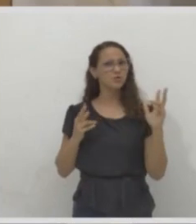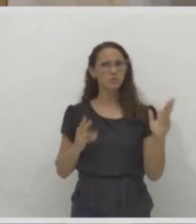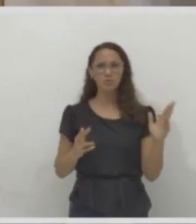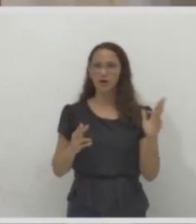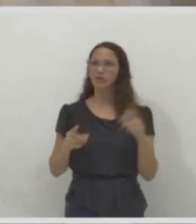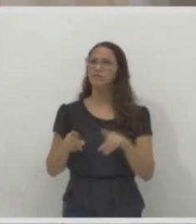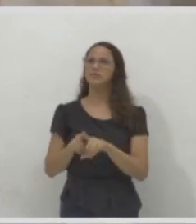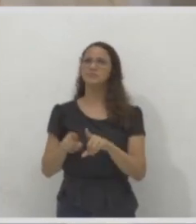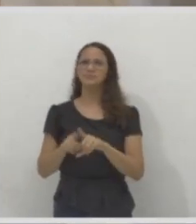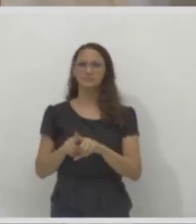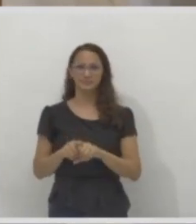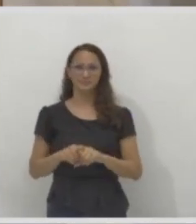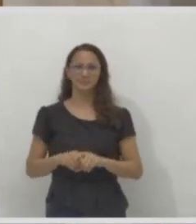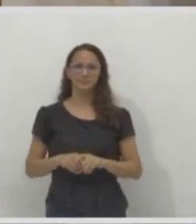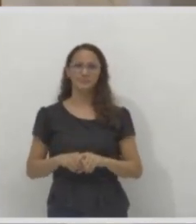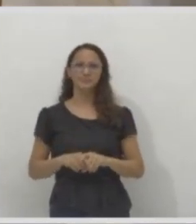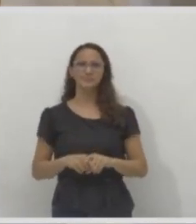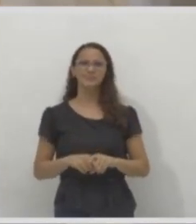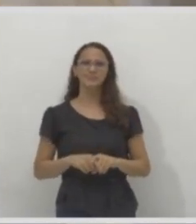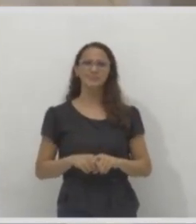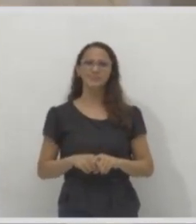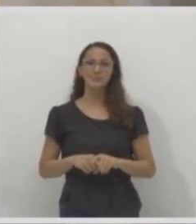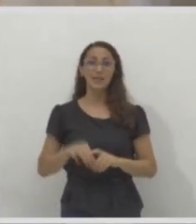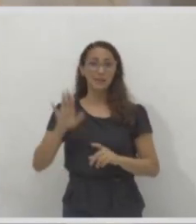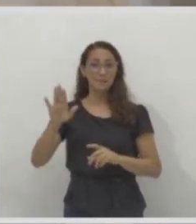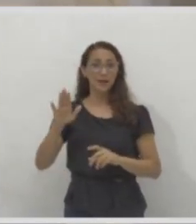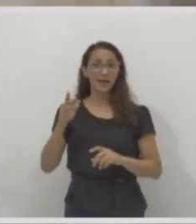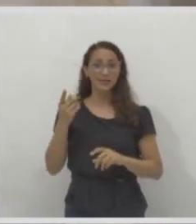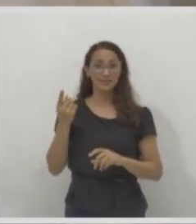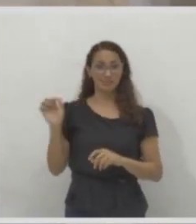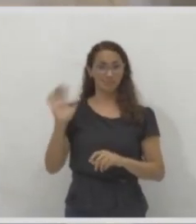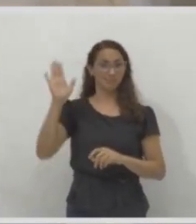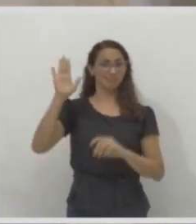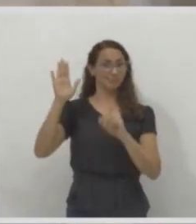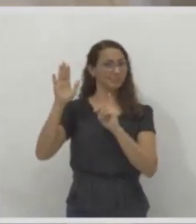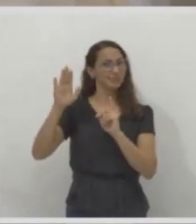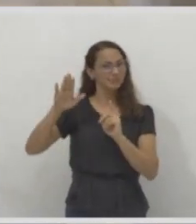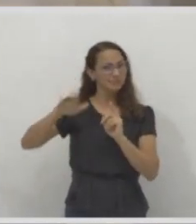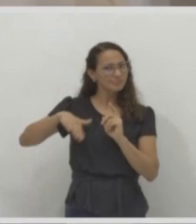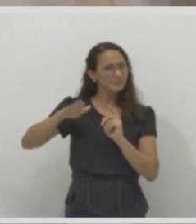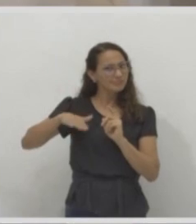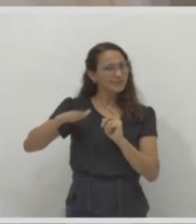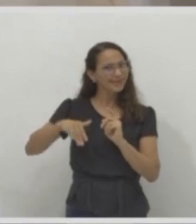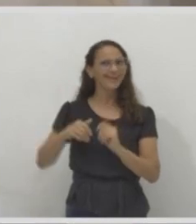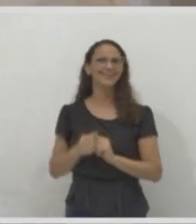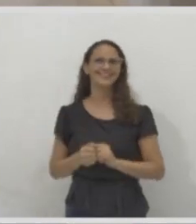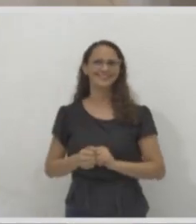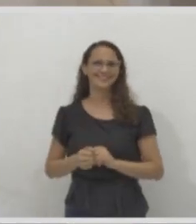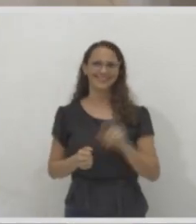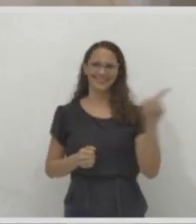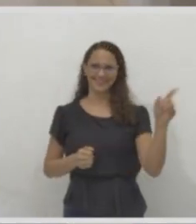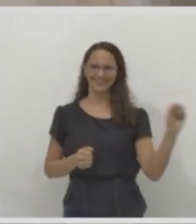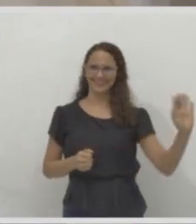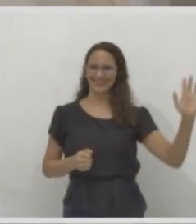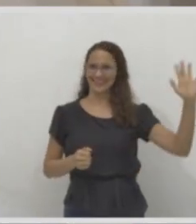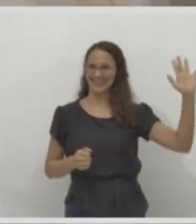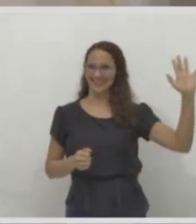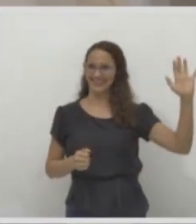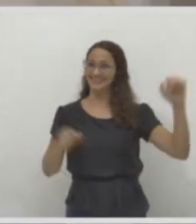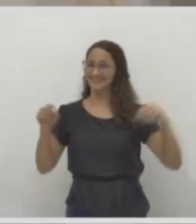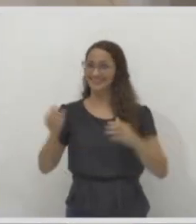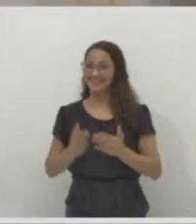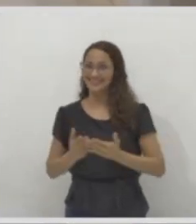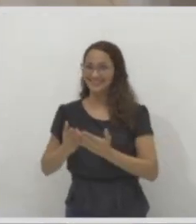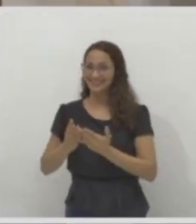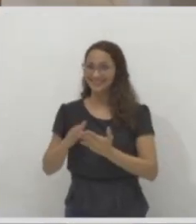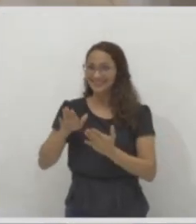preços mais baixos. Tá? Então, quando a gente passar por aí, olhar uma loja regatão baratinho lá, né? A gente sempre fala que está barato, a gente